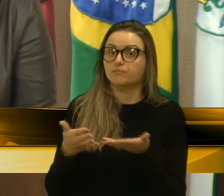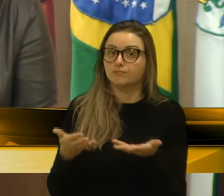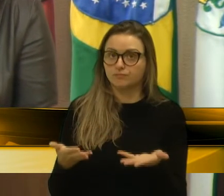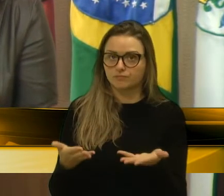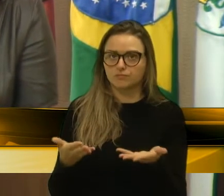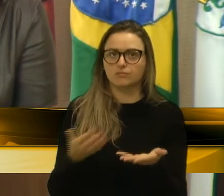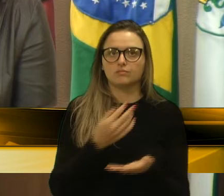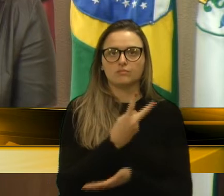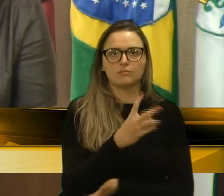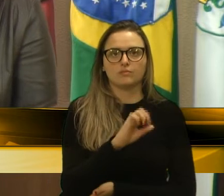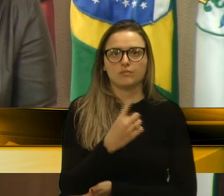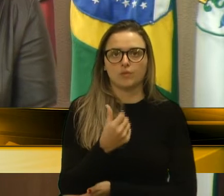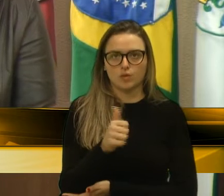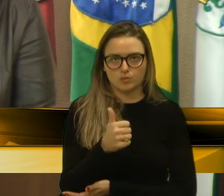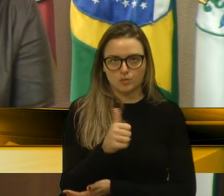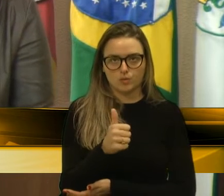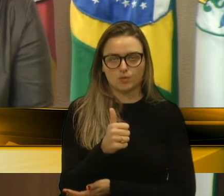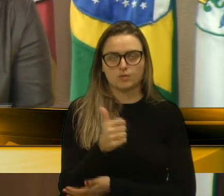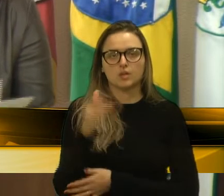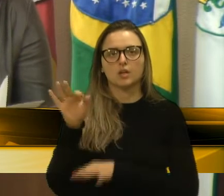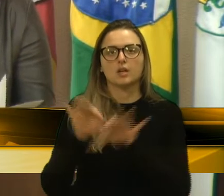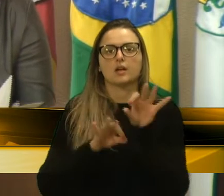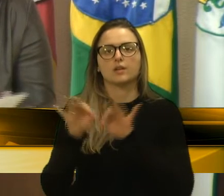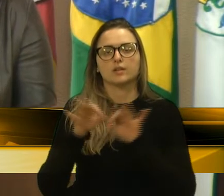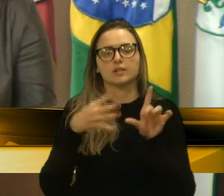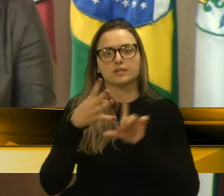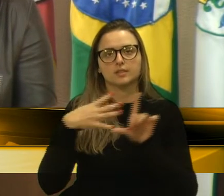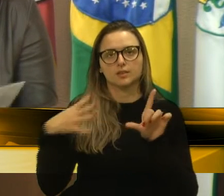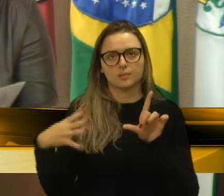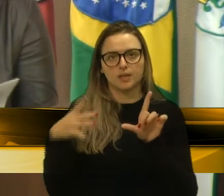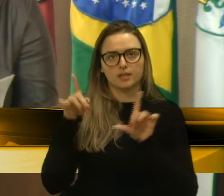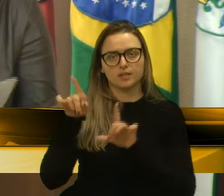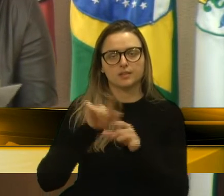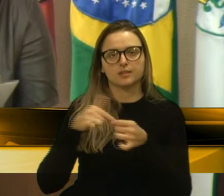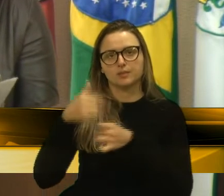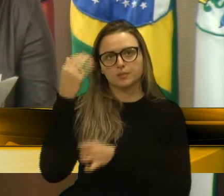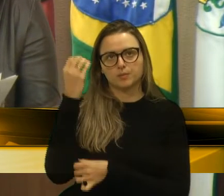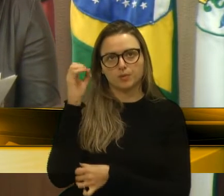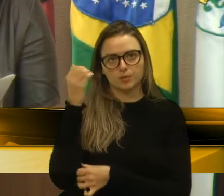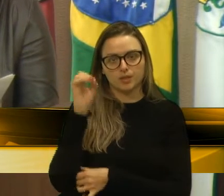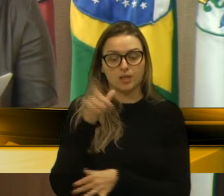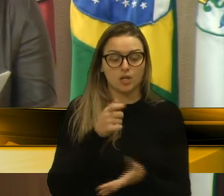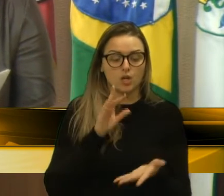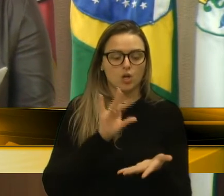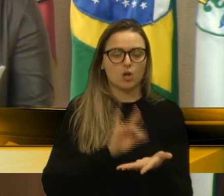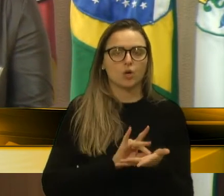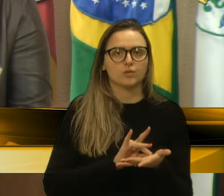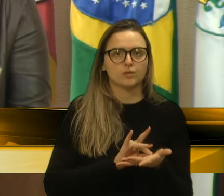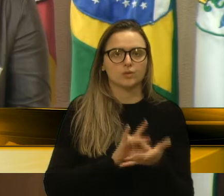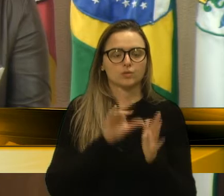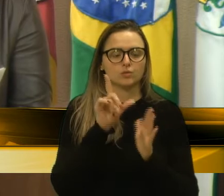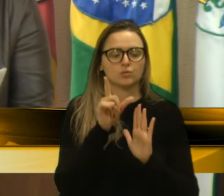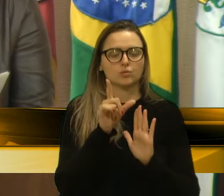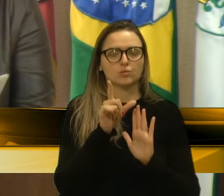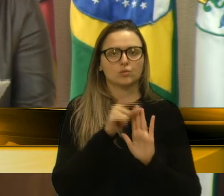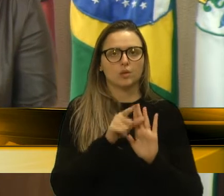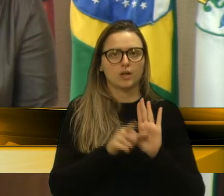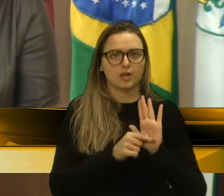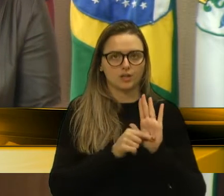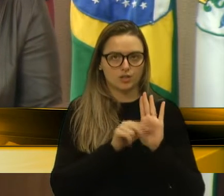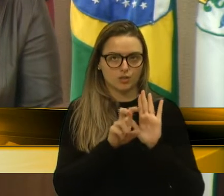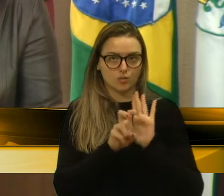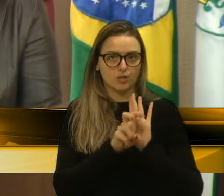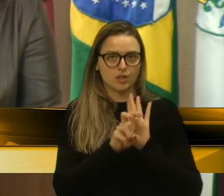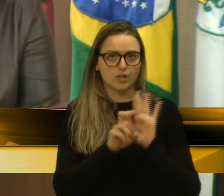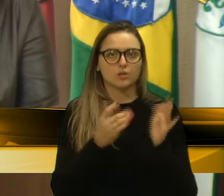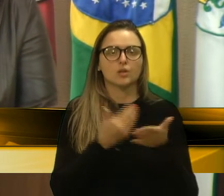em 2011, a organização da Parada Livre em Porto Alegre, ela garantiu, em cima desse artigo 5º, de que todos